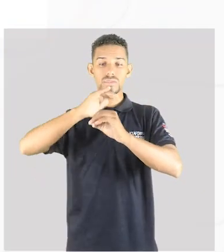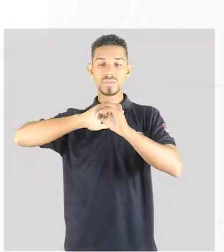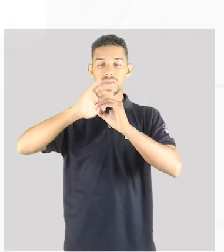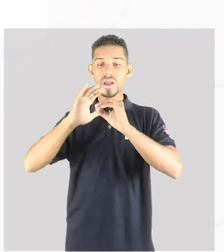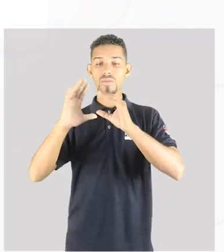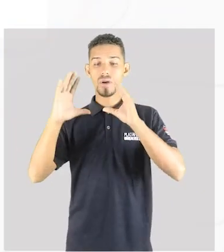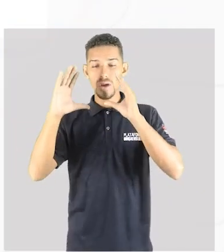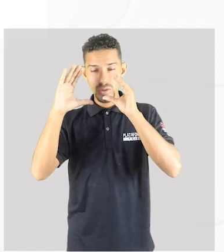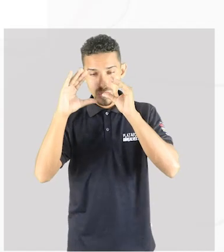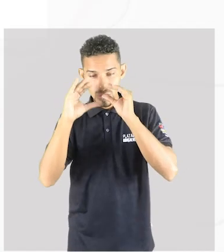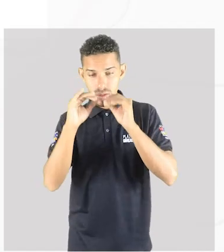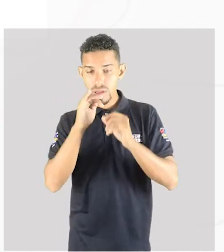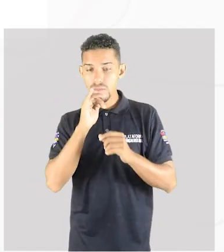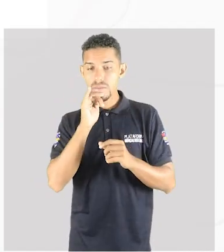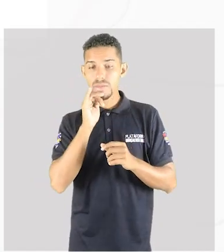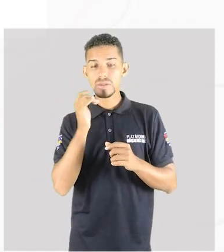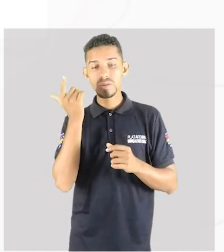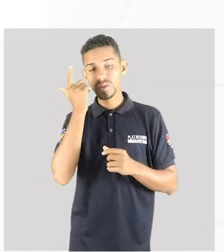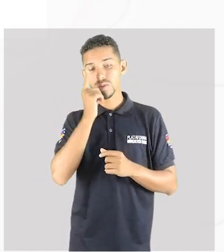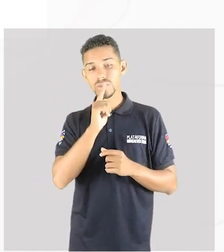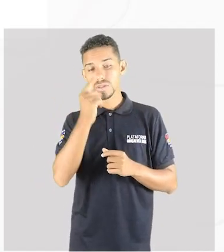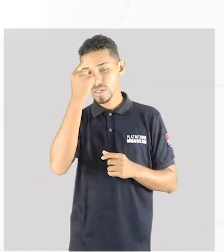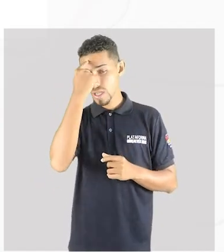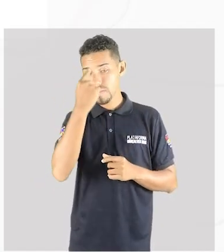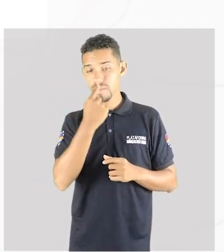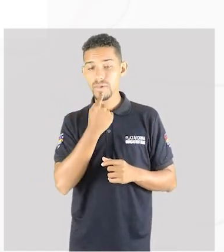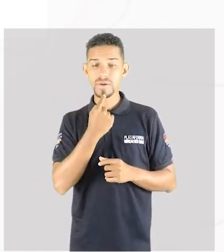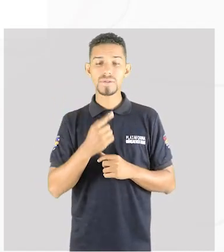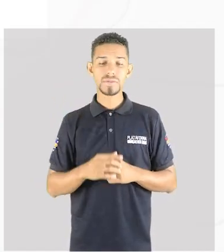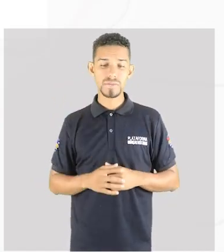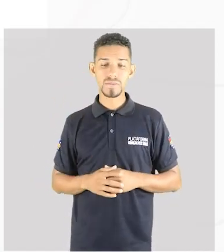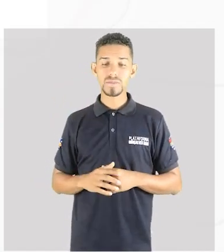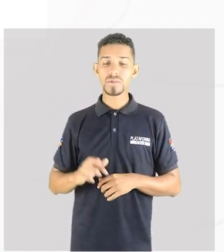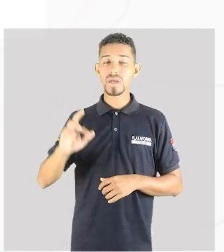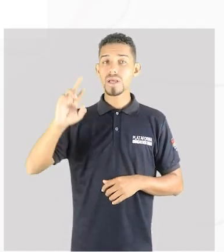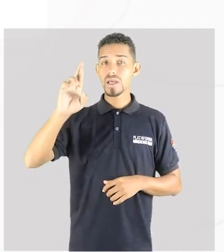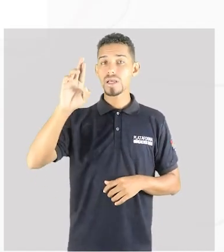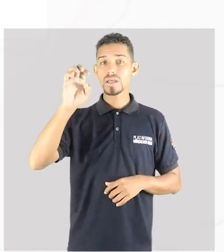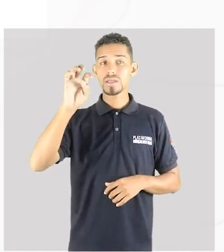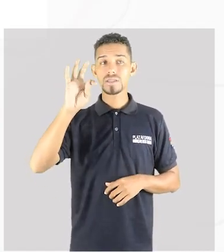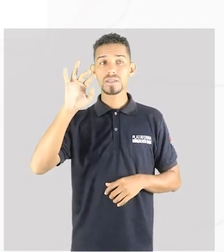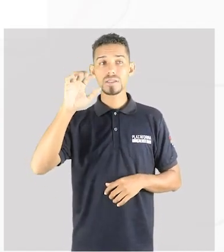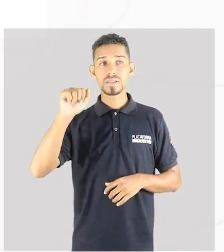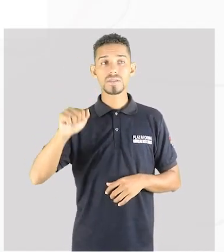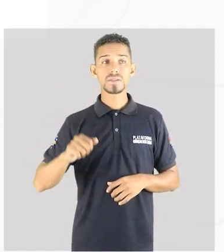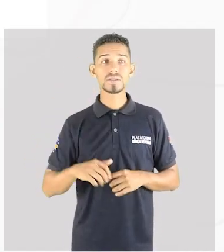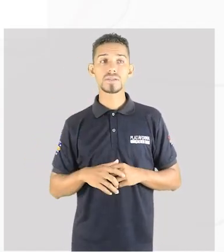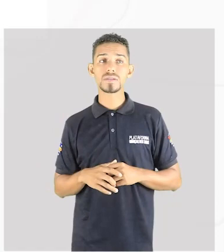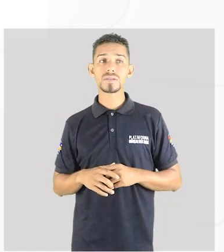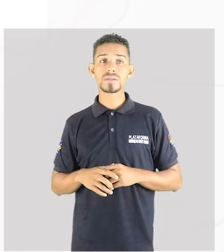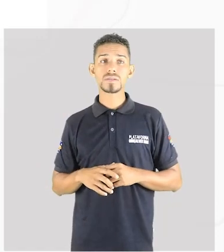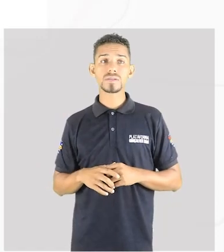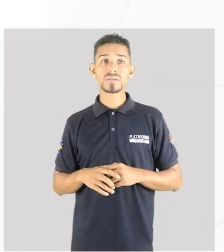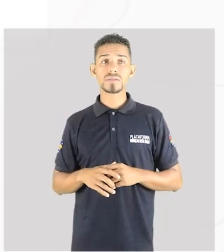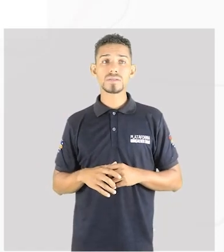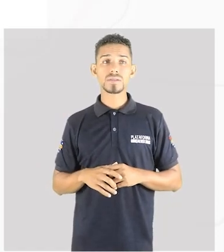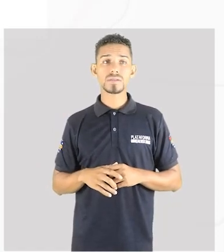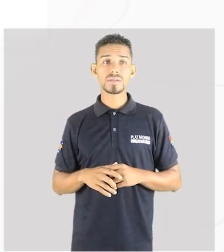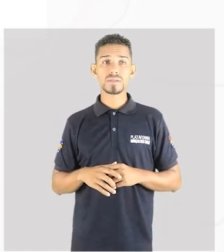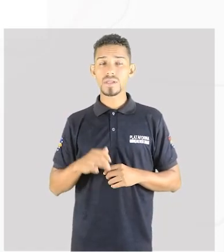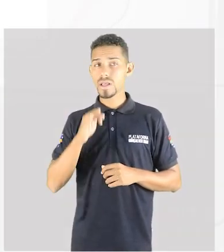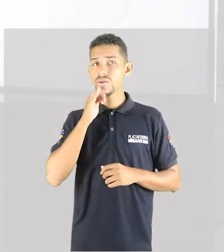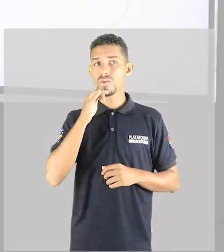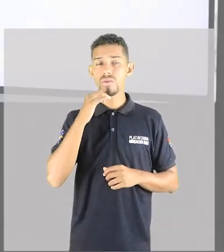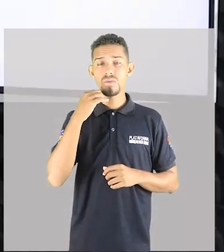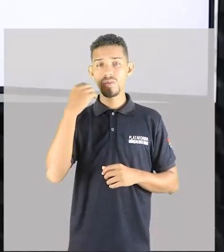mais curto. Objetos próximos, a imagem se forma aqui, ó, na retina para o olho normal. Mas como